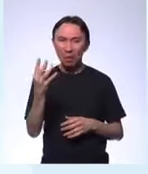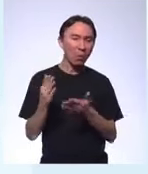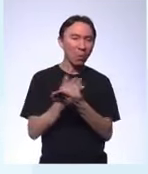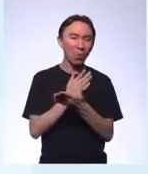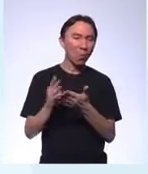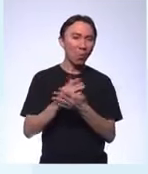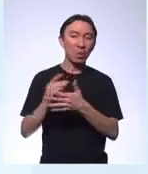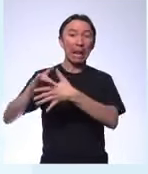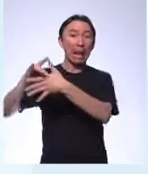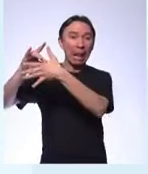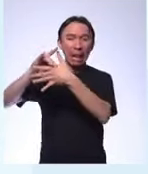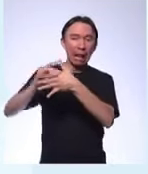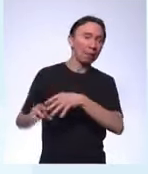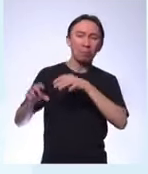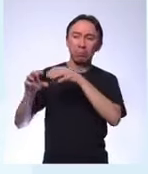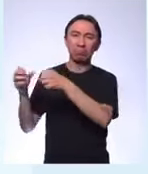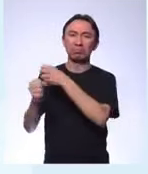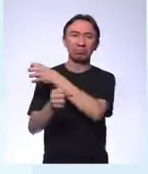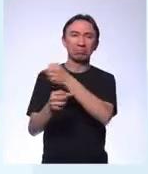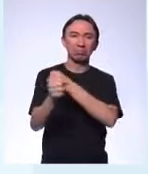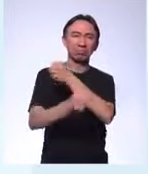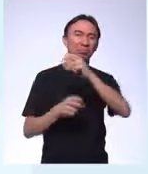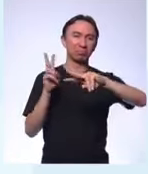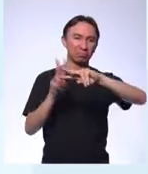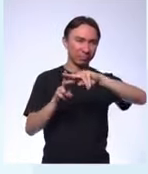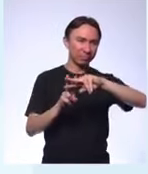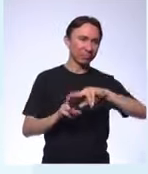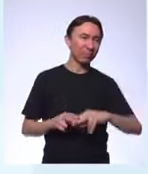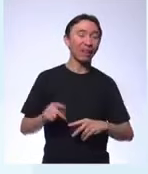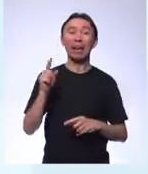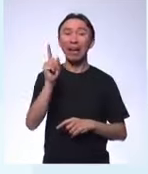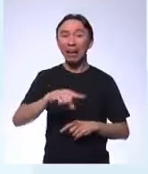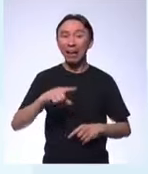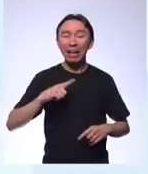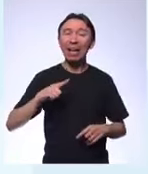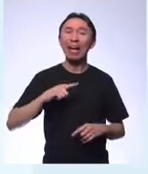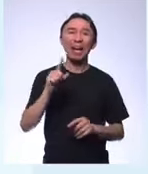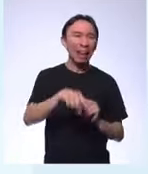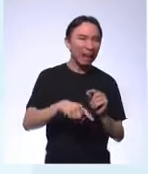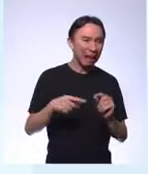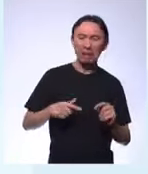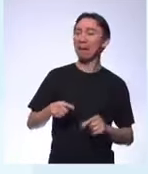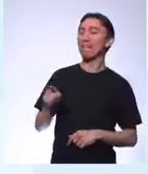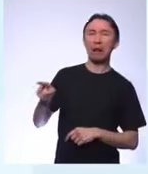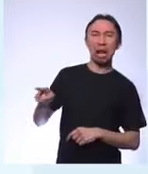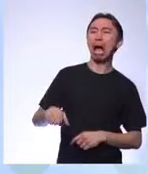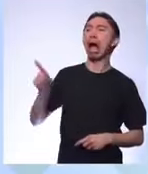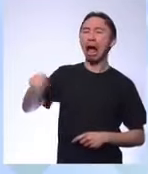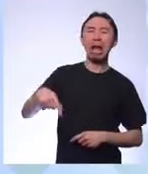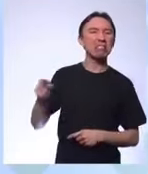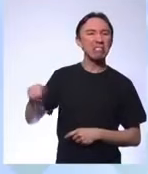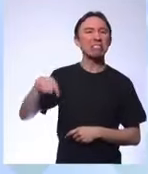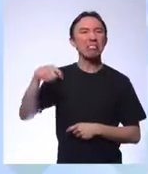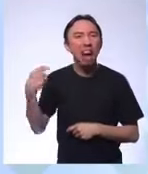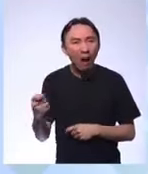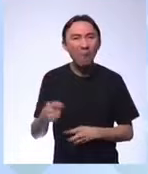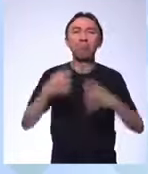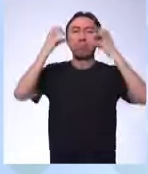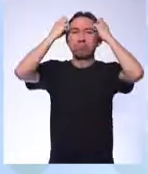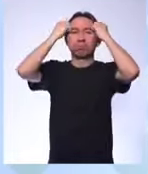tanto os urbanos como os rurais, eram classificadas pelo regime militar como terrorismo, tá? Era assim que eles consideravam as pessoas